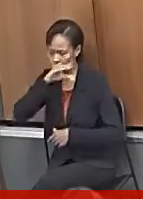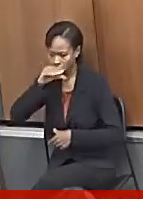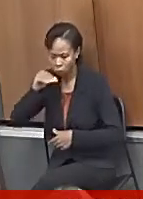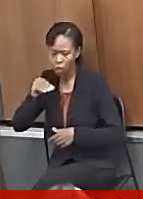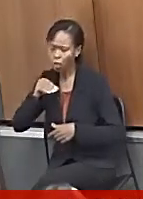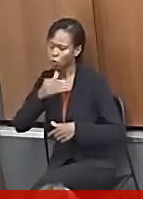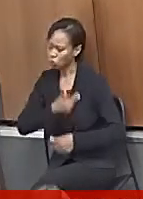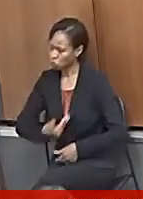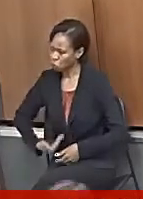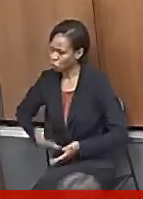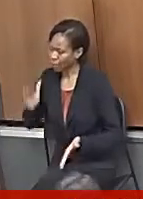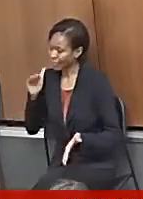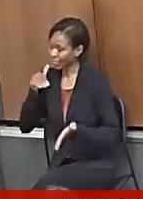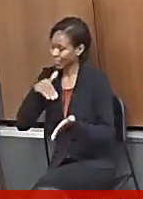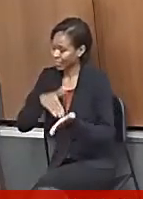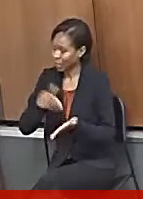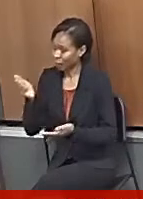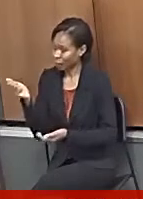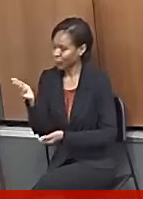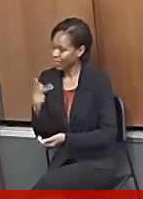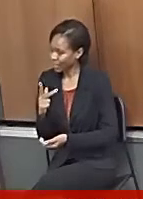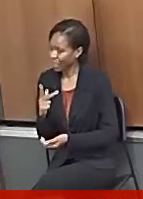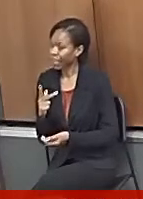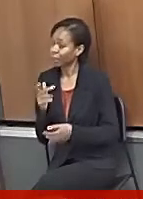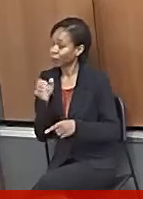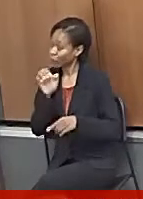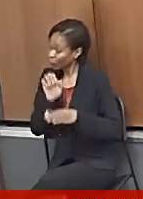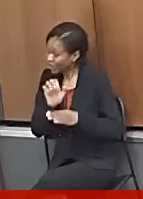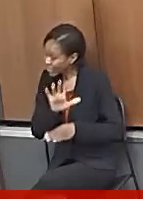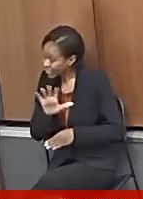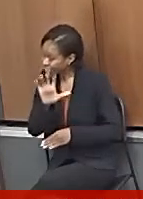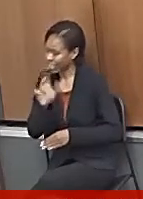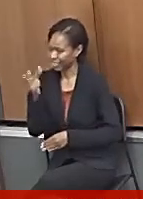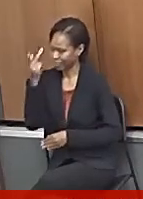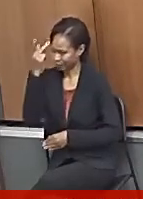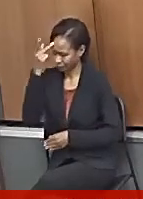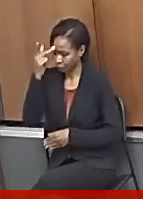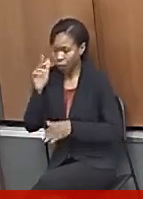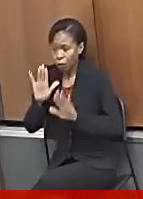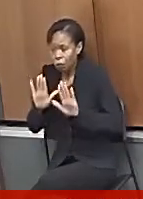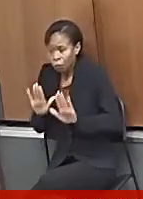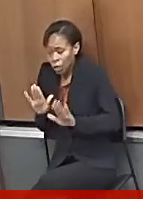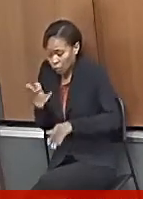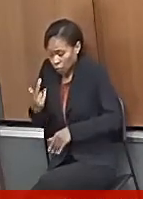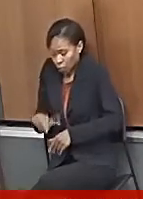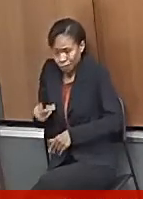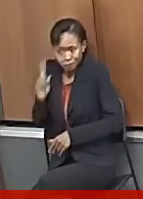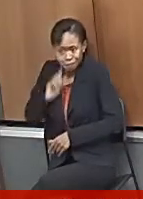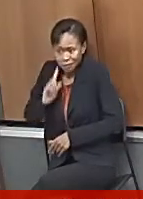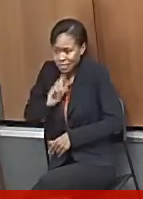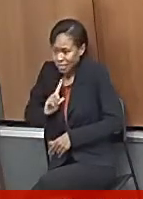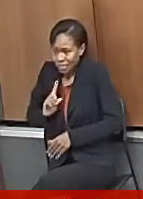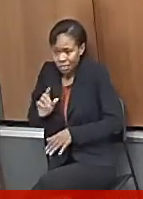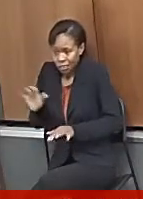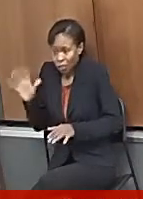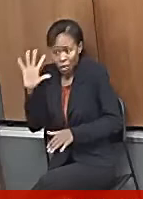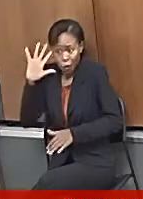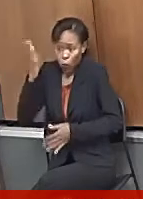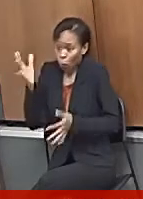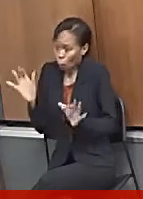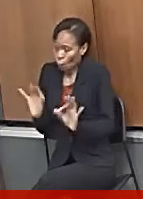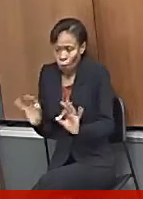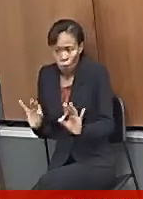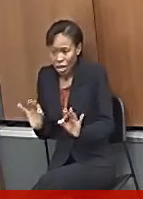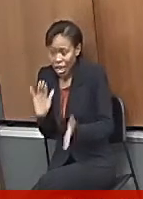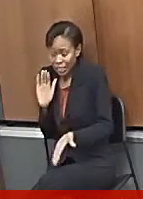a aposentadoria pelo estado de são paulo e minas gerais não né e minas